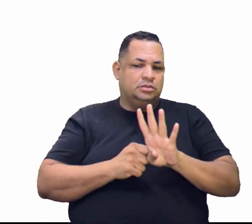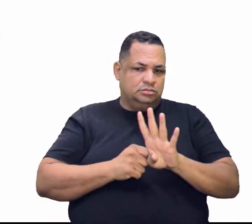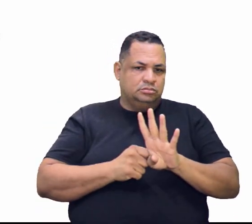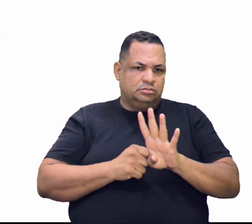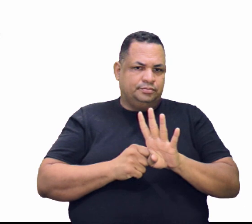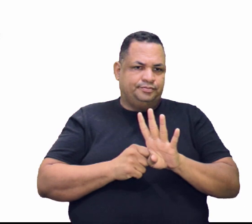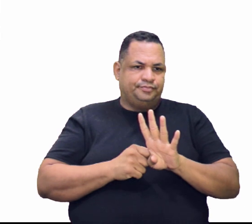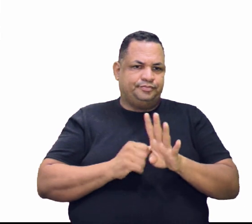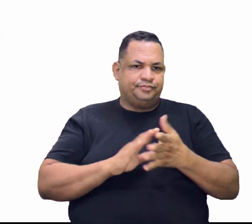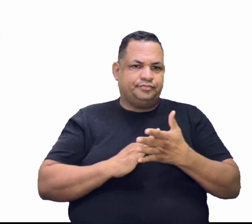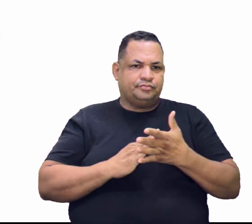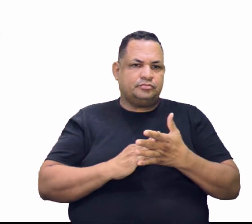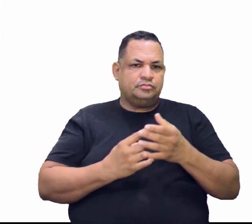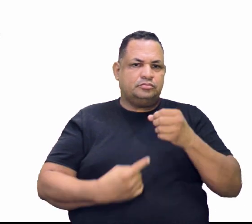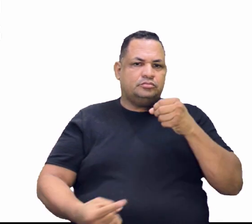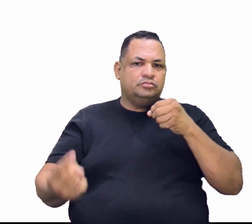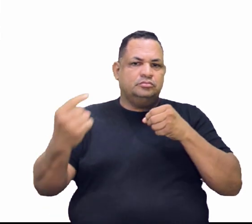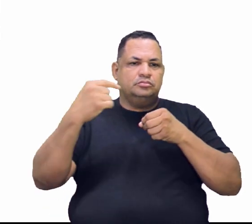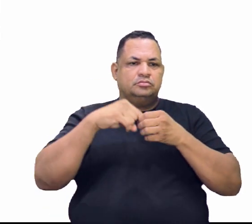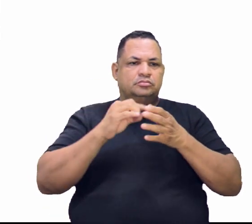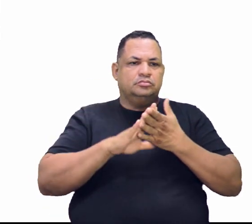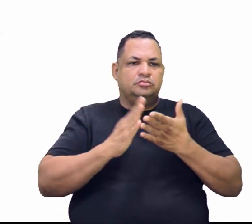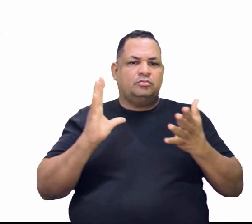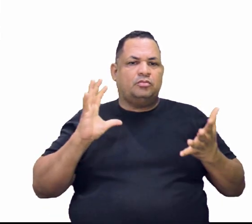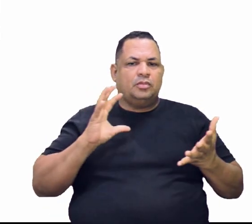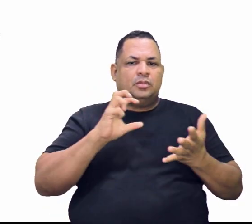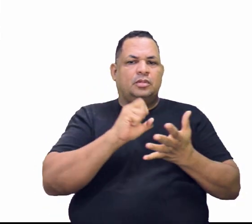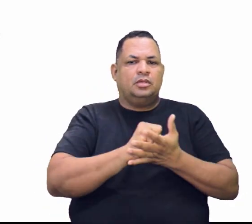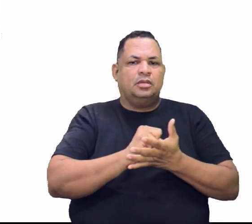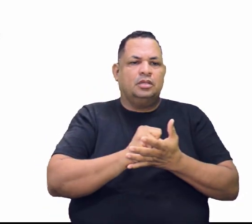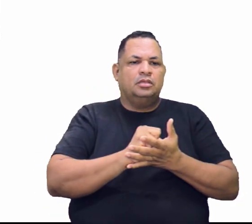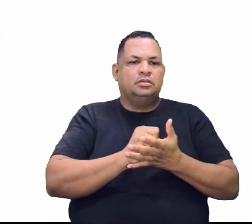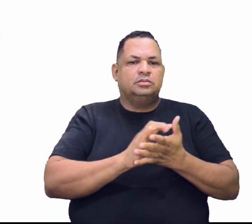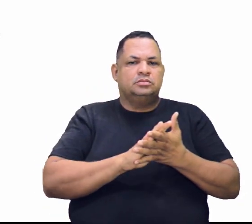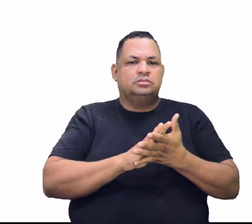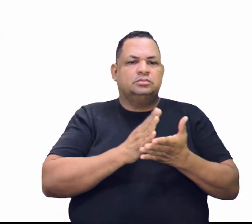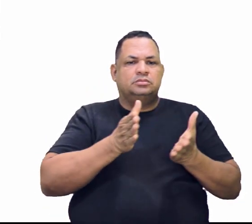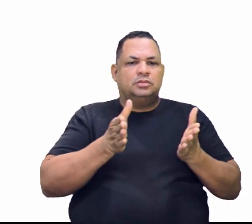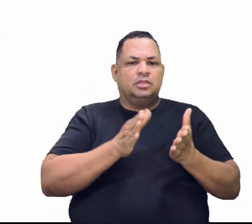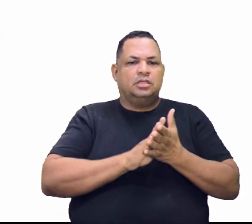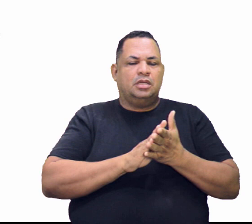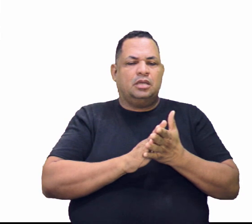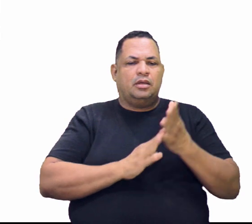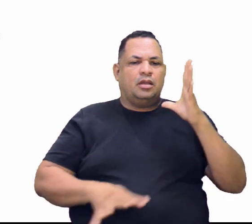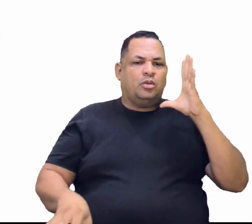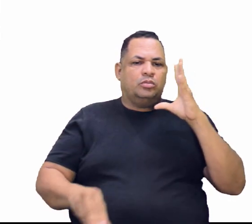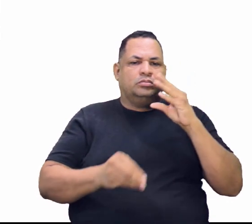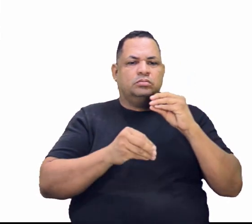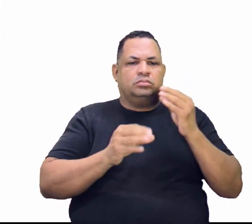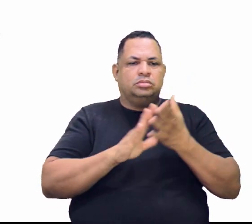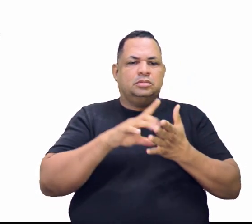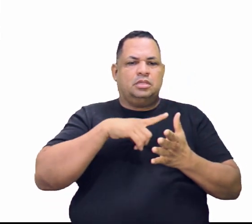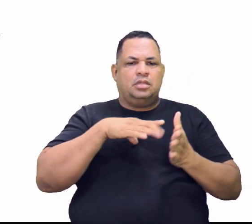brasileira. Ah? A coluna foi organizada pelo chefe Rondon,